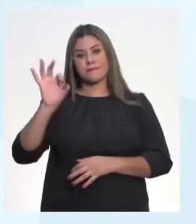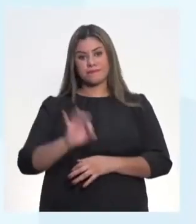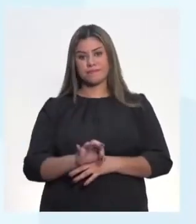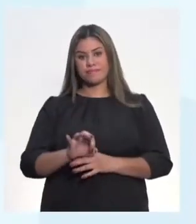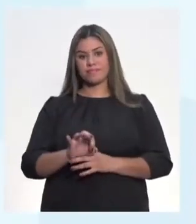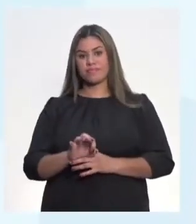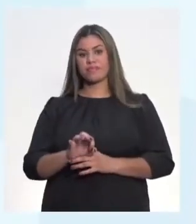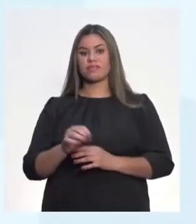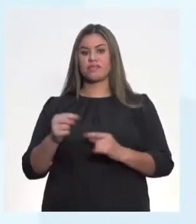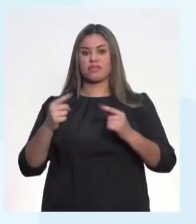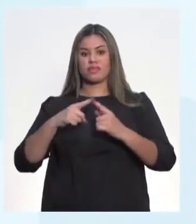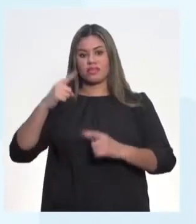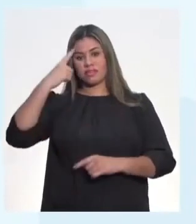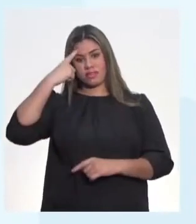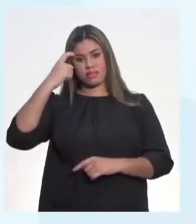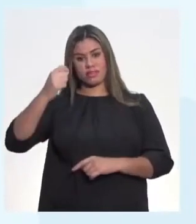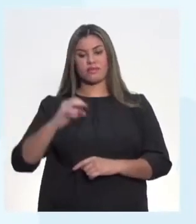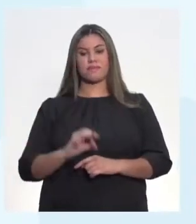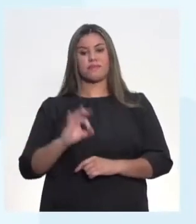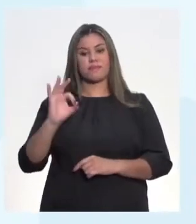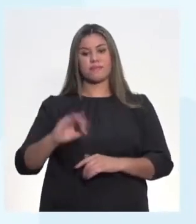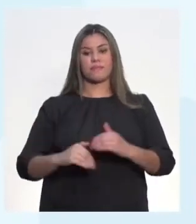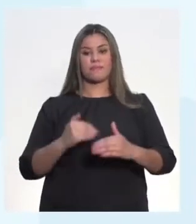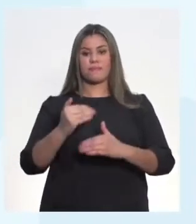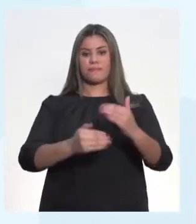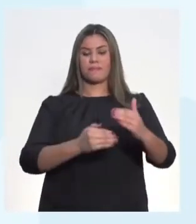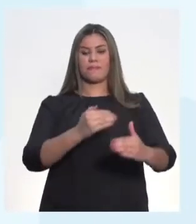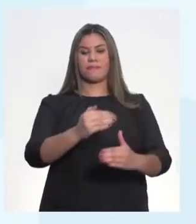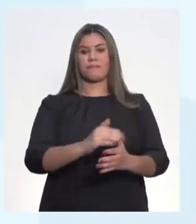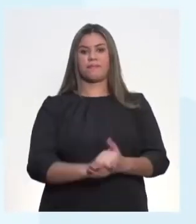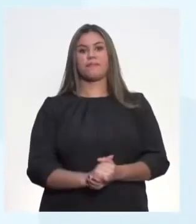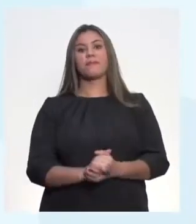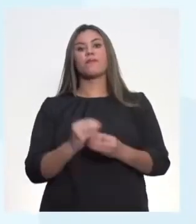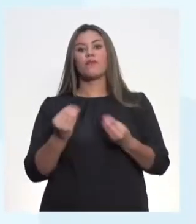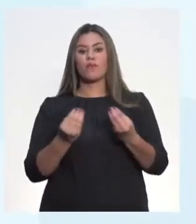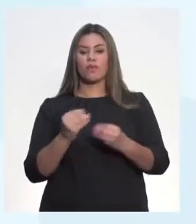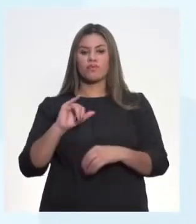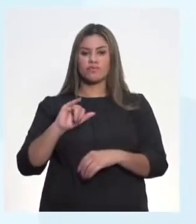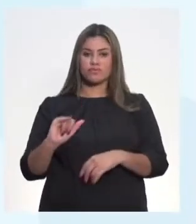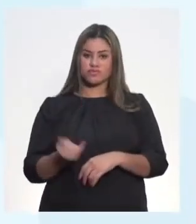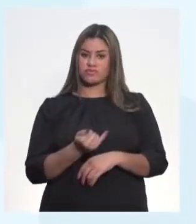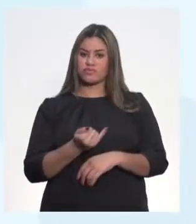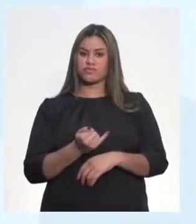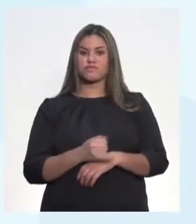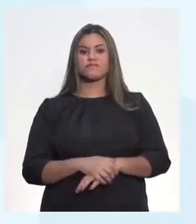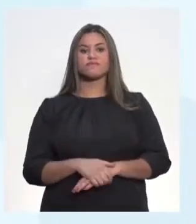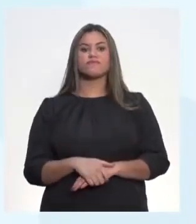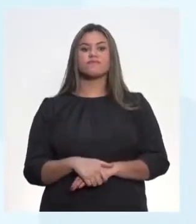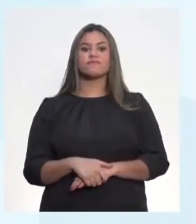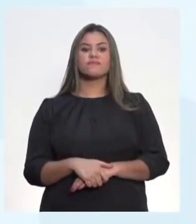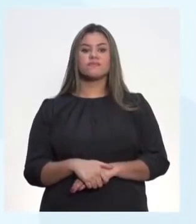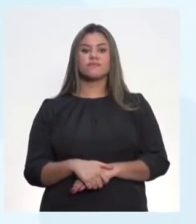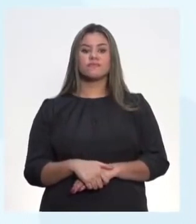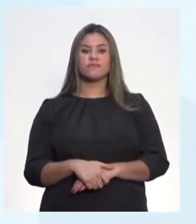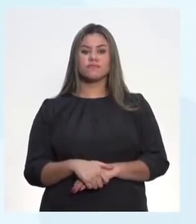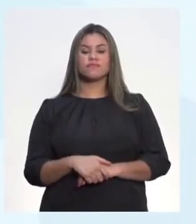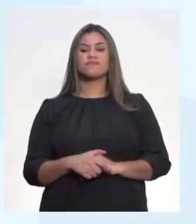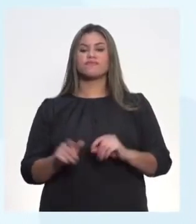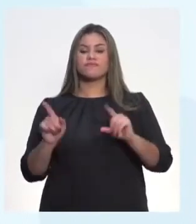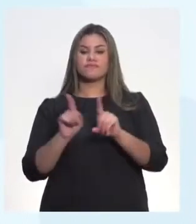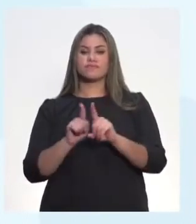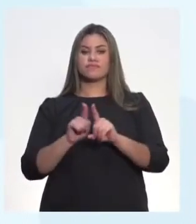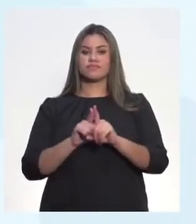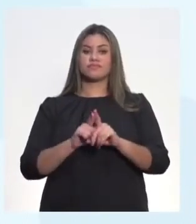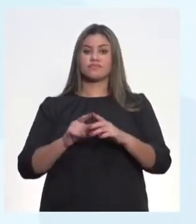de percentuais sucessivos, que é a ideia dos juros, né? Também, não só. E a determinação